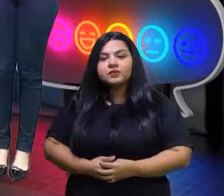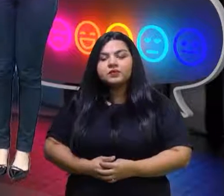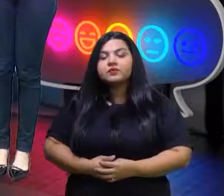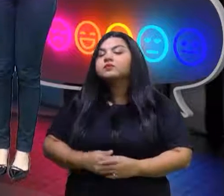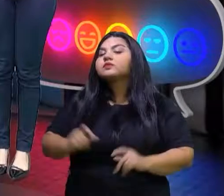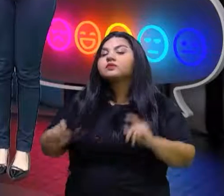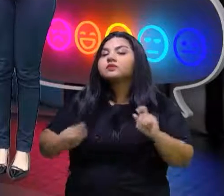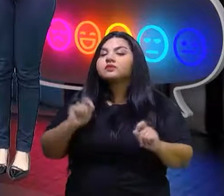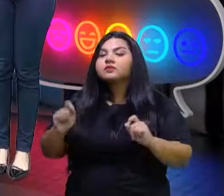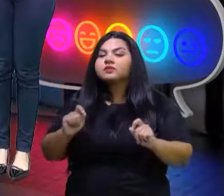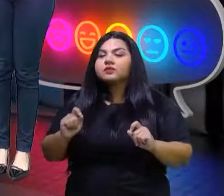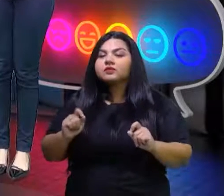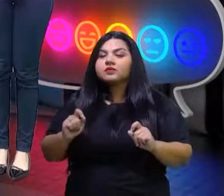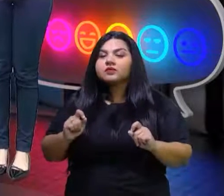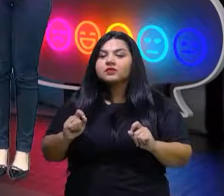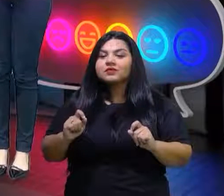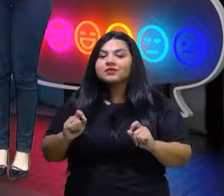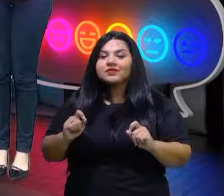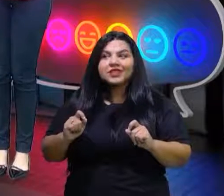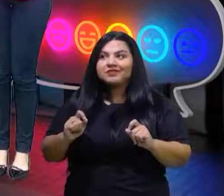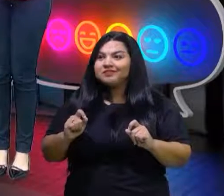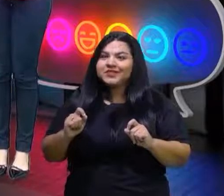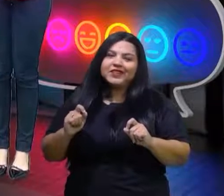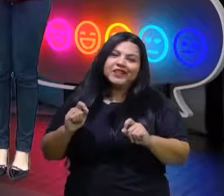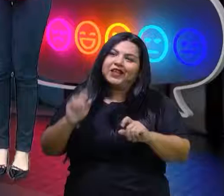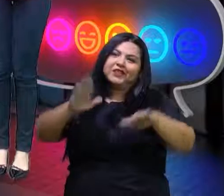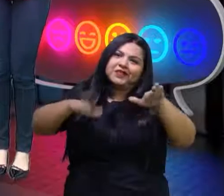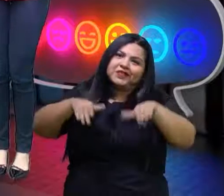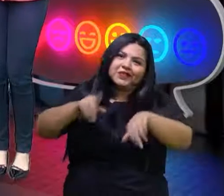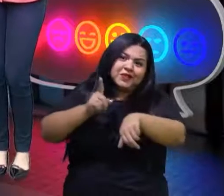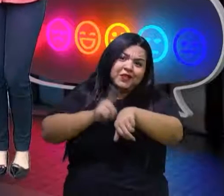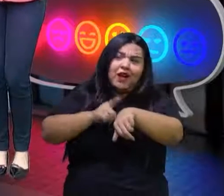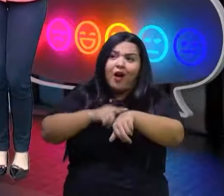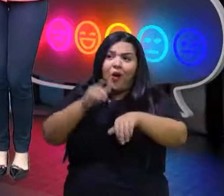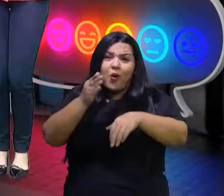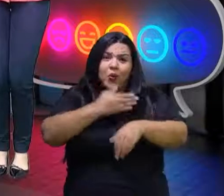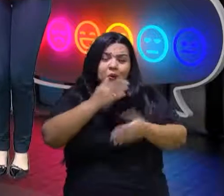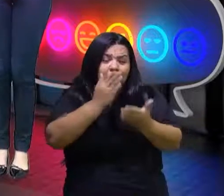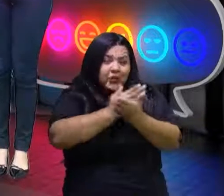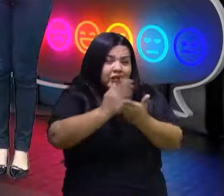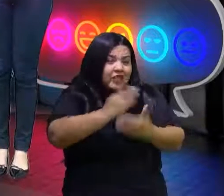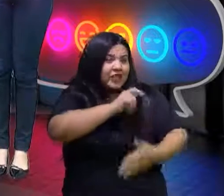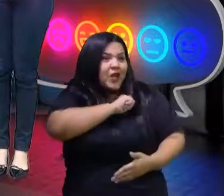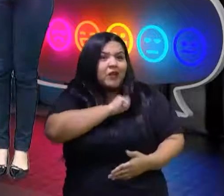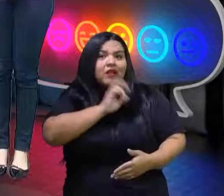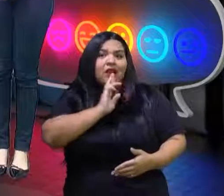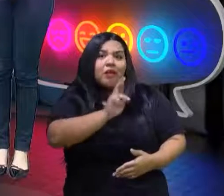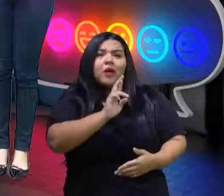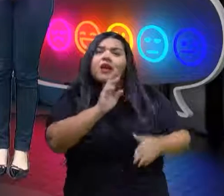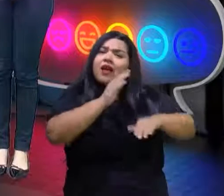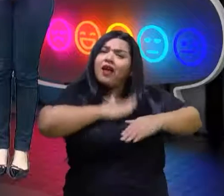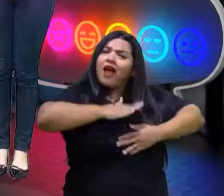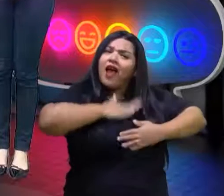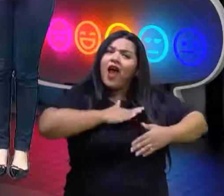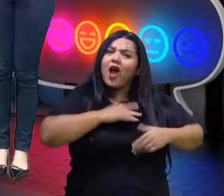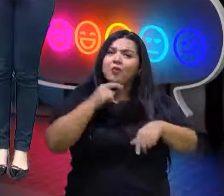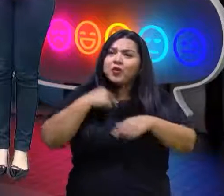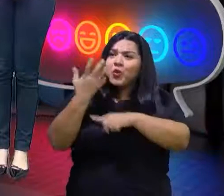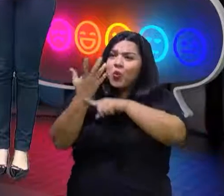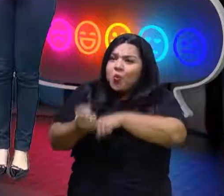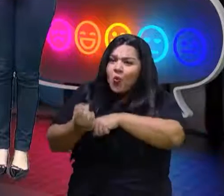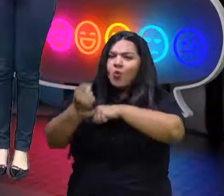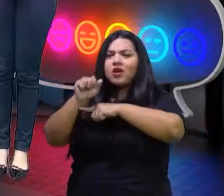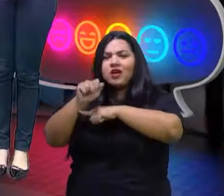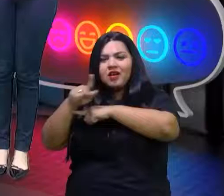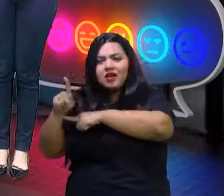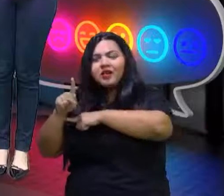E olha só, não dá tempo de baixar o aplicativo, tem alguns alunos, calma aí. Realmente, gente, como às vezes a gente